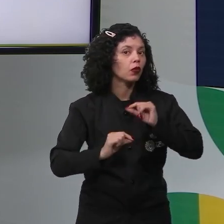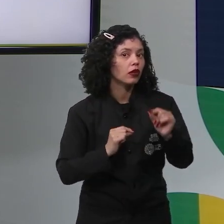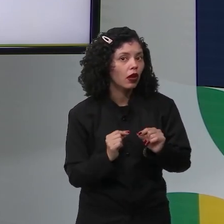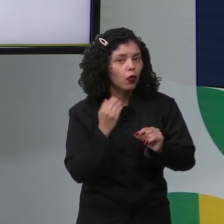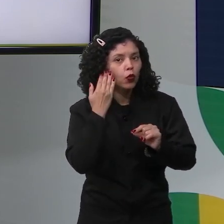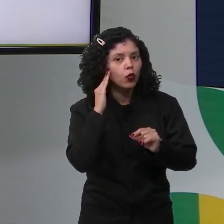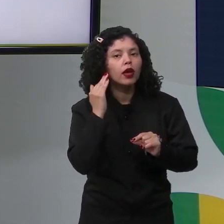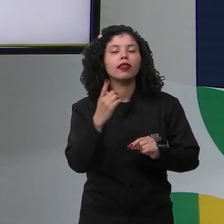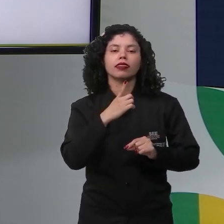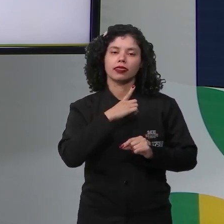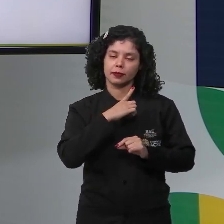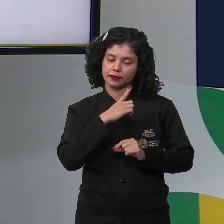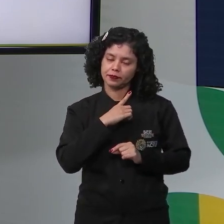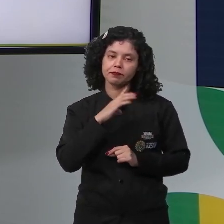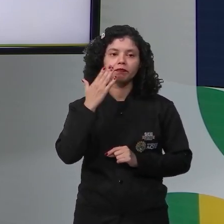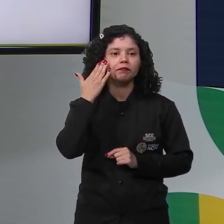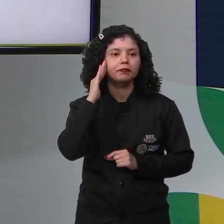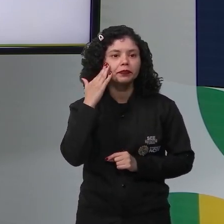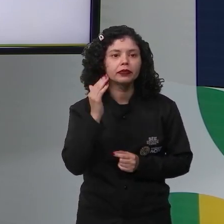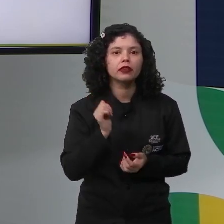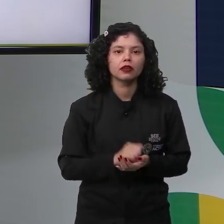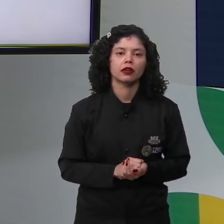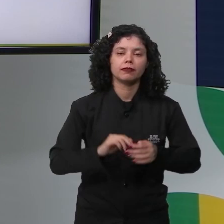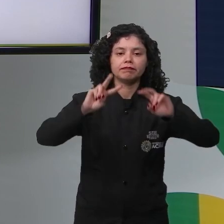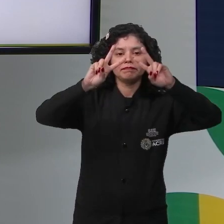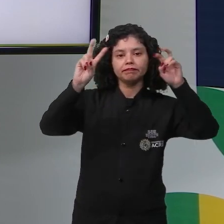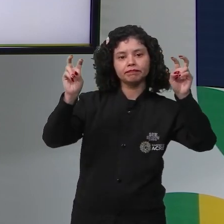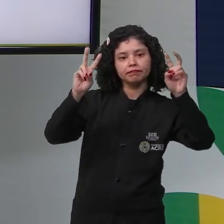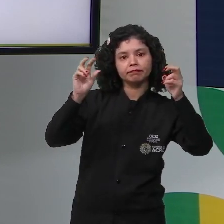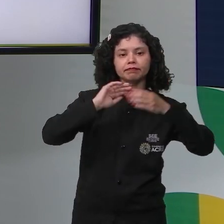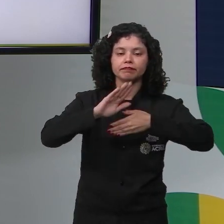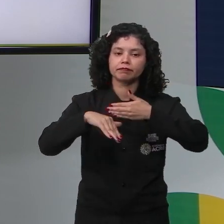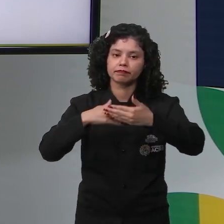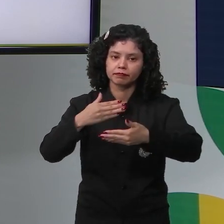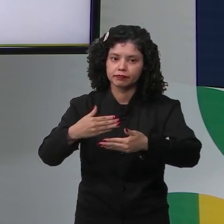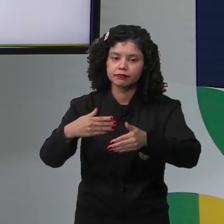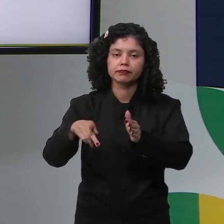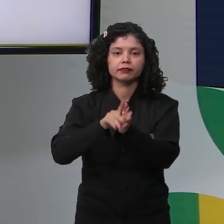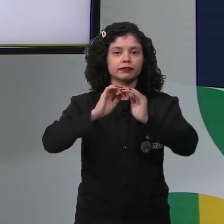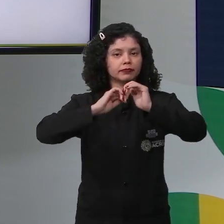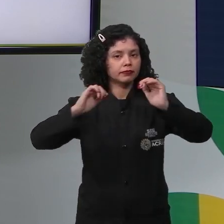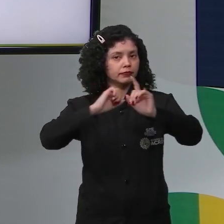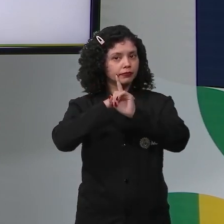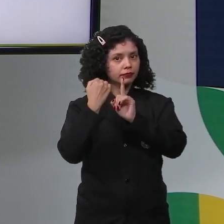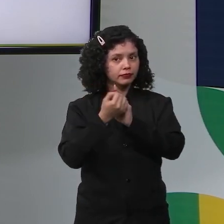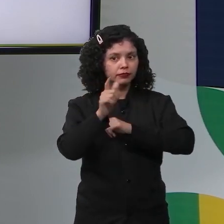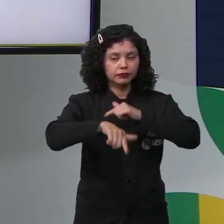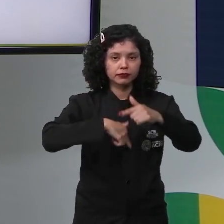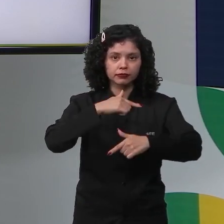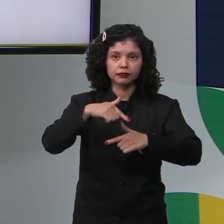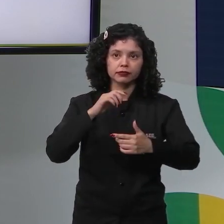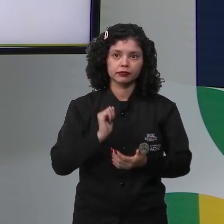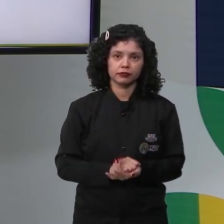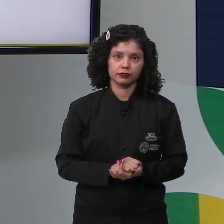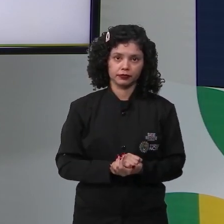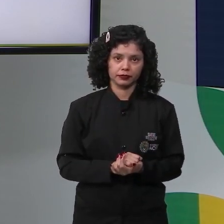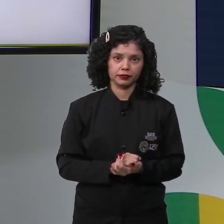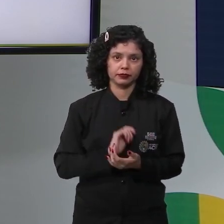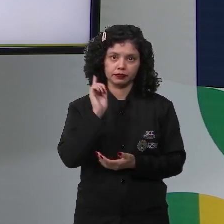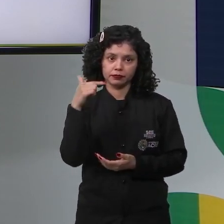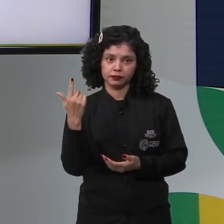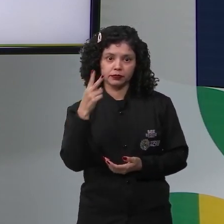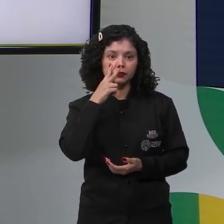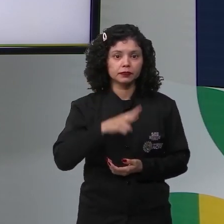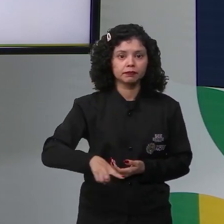ele teve, aliás, um entendimento a respeito desse processo de divisão social do trabalho, e uma